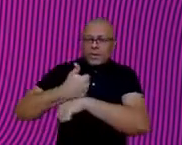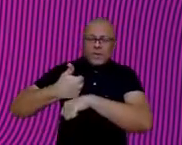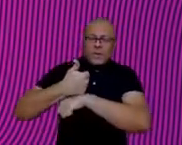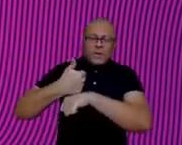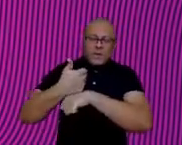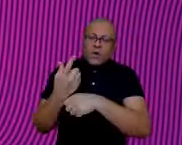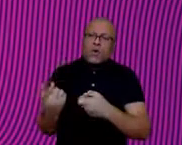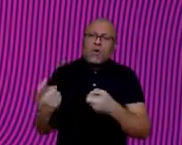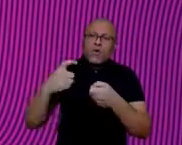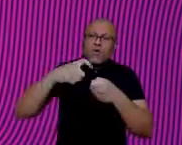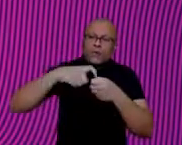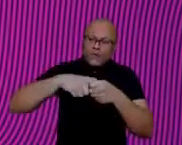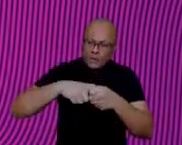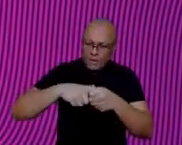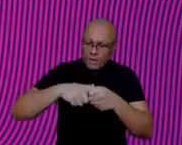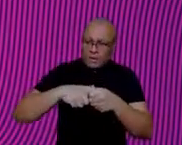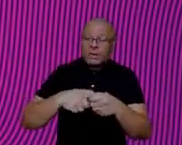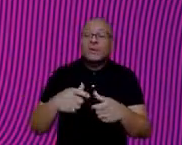Tulsa, Oklahoma.